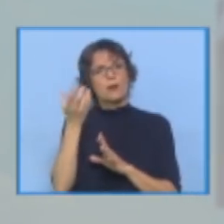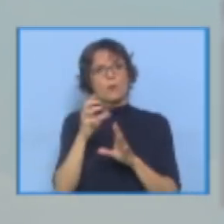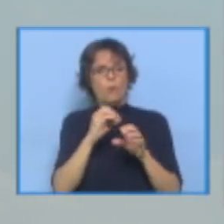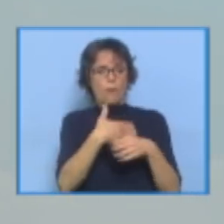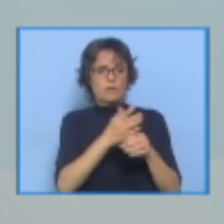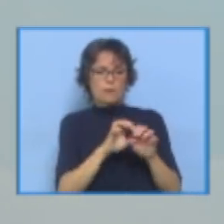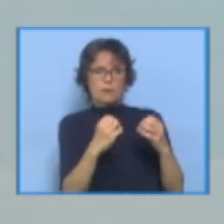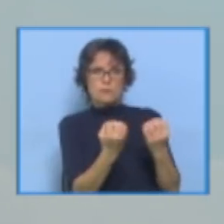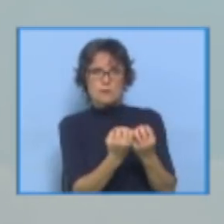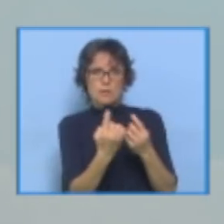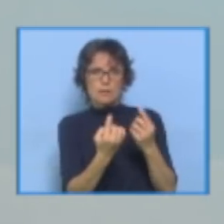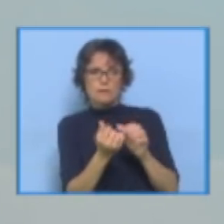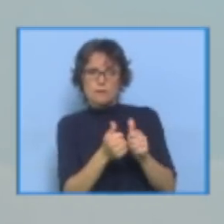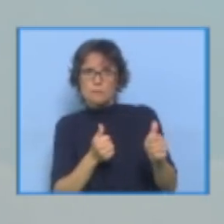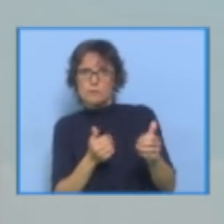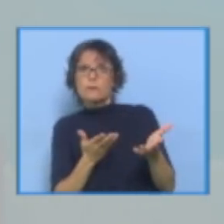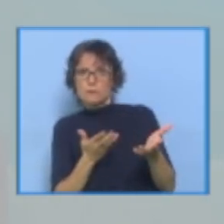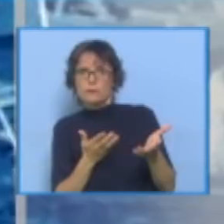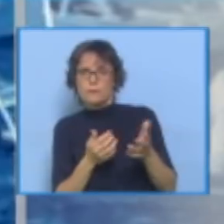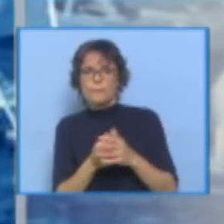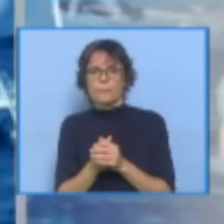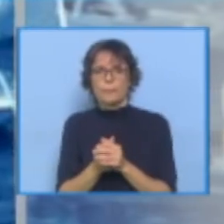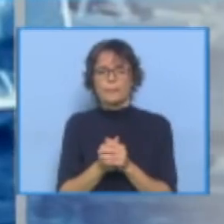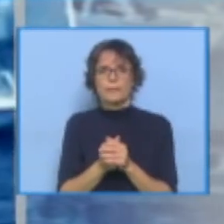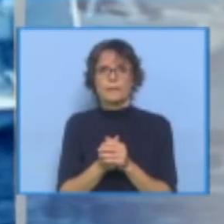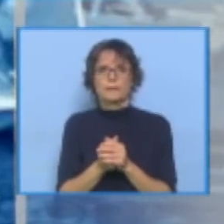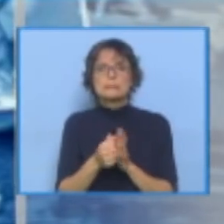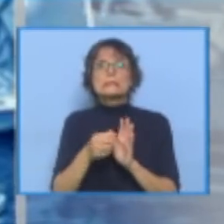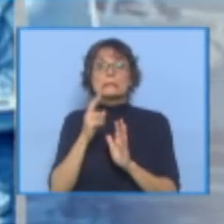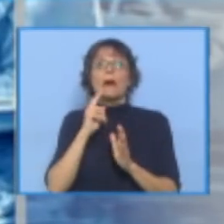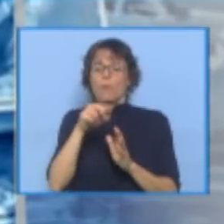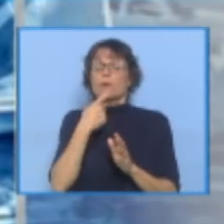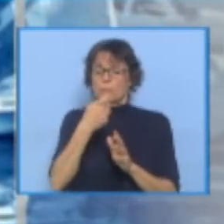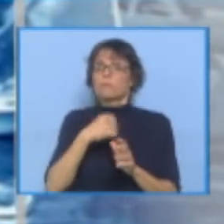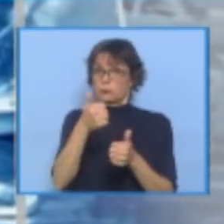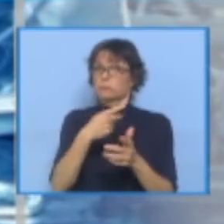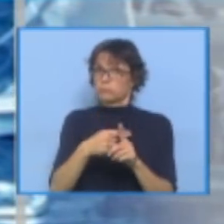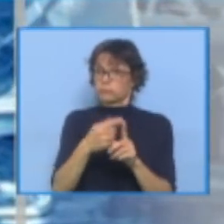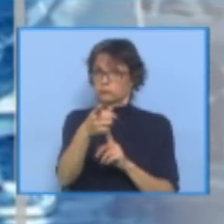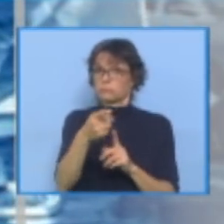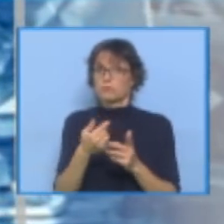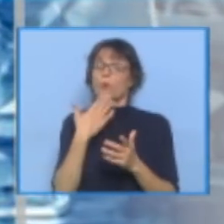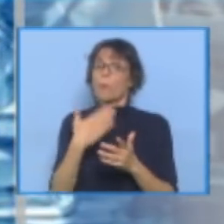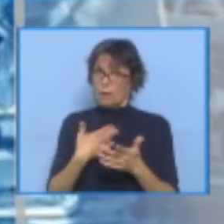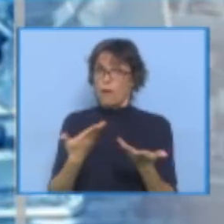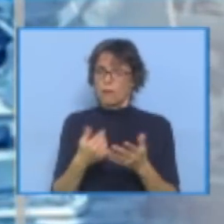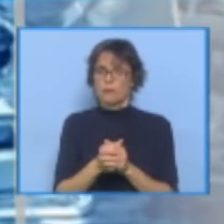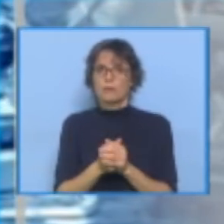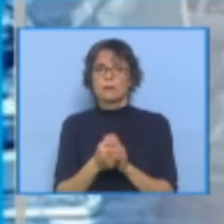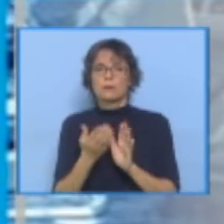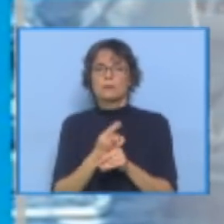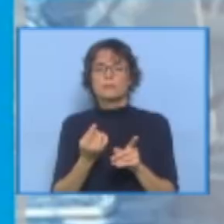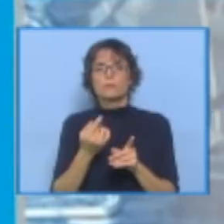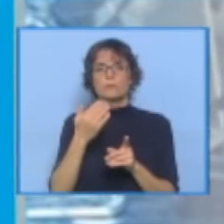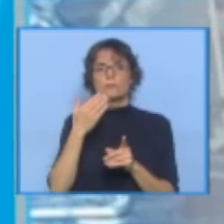setores que por vezes estão mais escondidos? Isso é uma pergunta que eu aprecio imenso e agradeço que me faça, porque eu